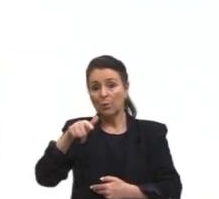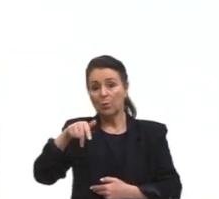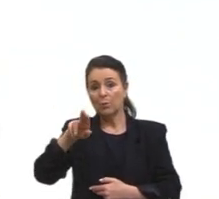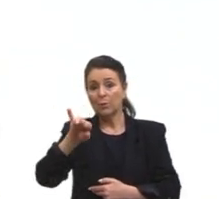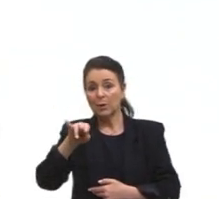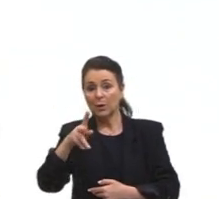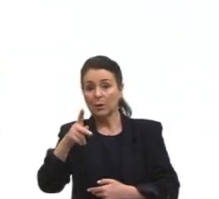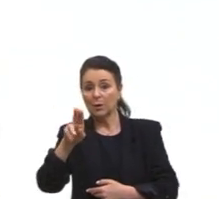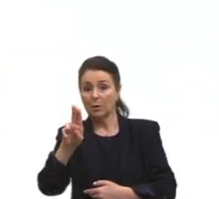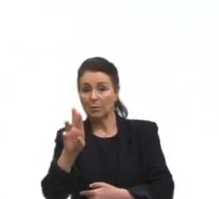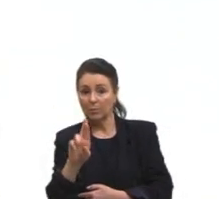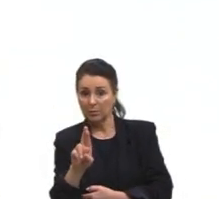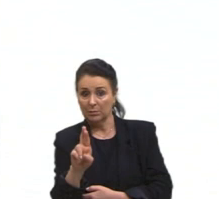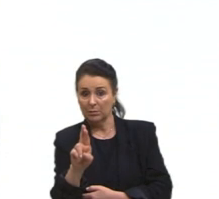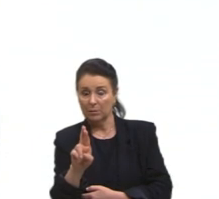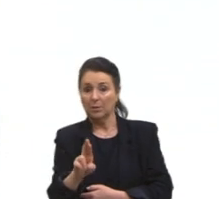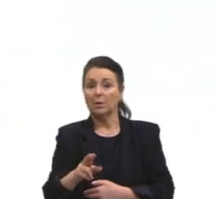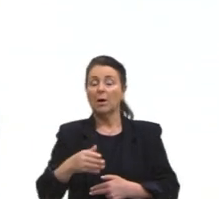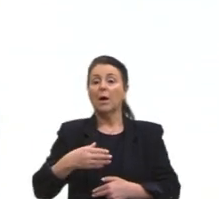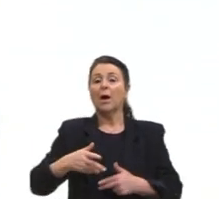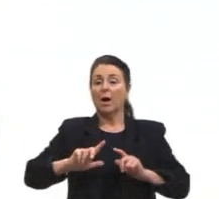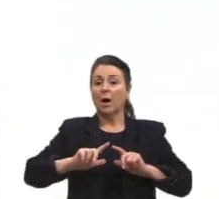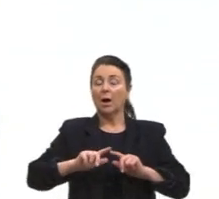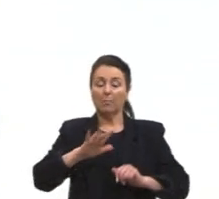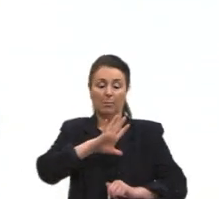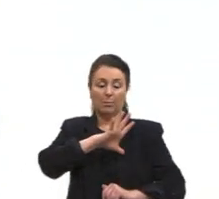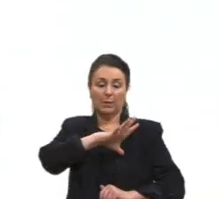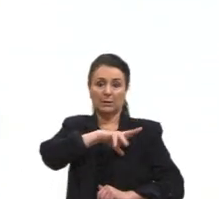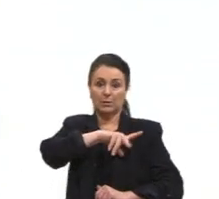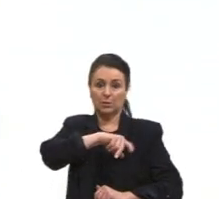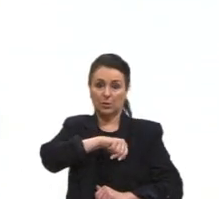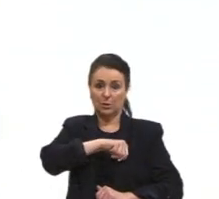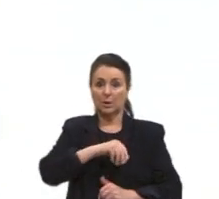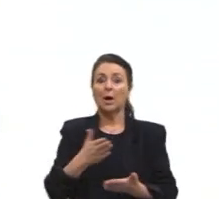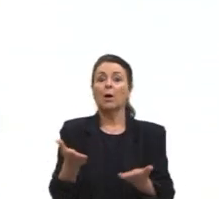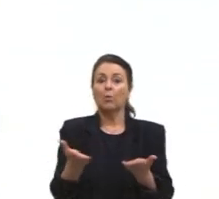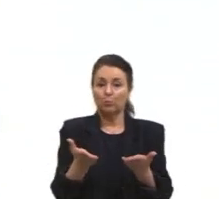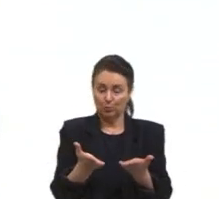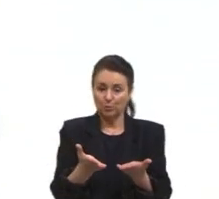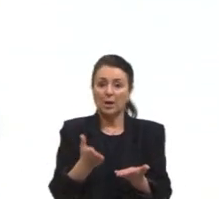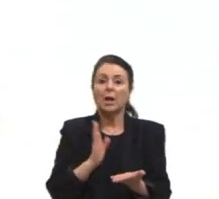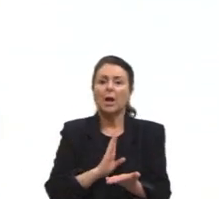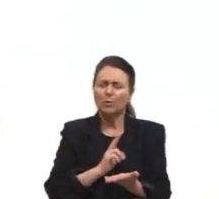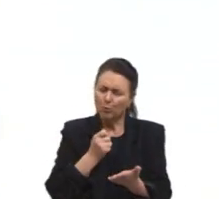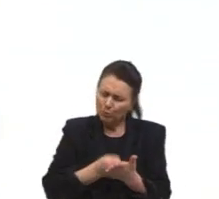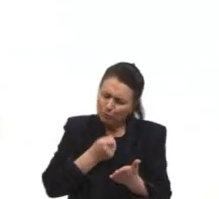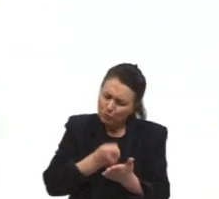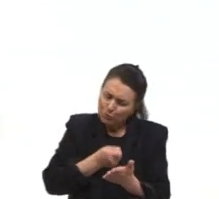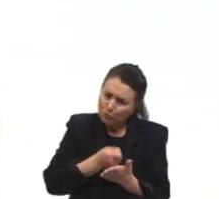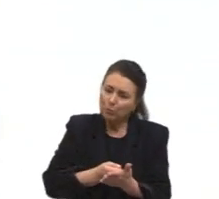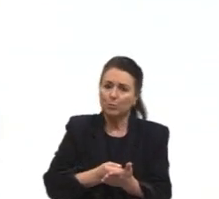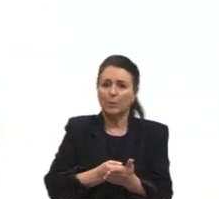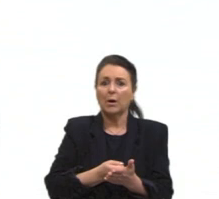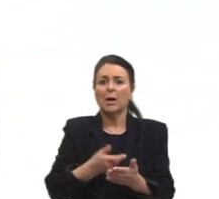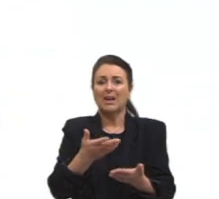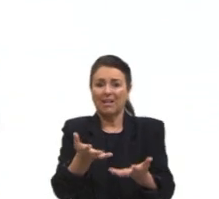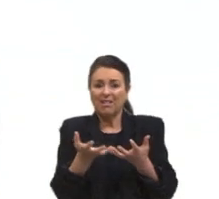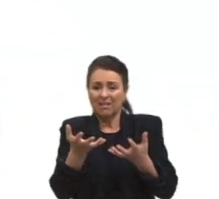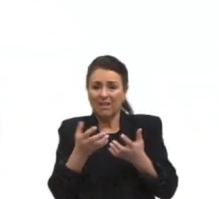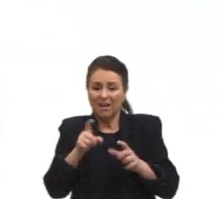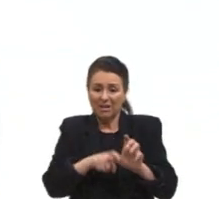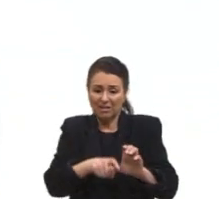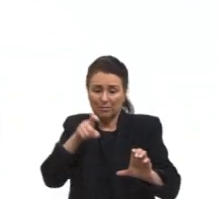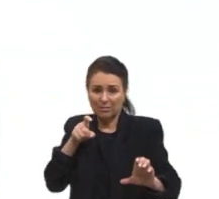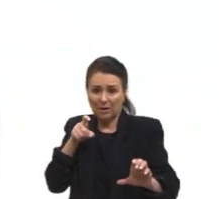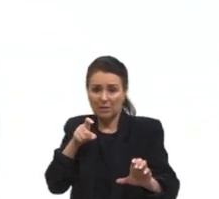a Palestina hoje né ela luta pelo reconhecimento do seu estado independente como se fosse uma nação tá e passa por